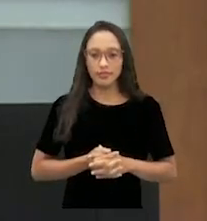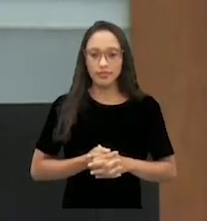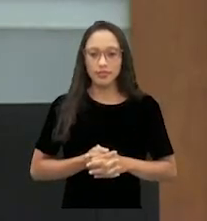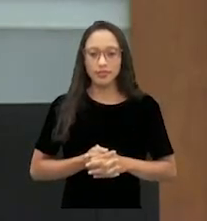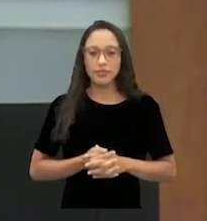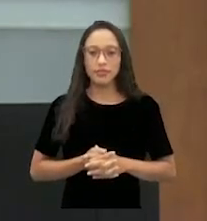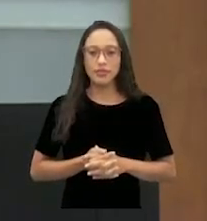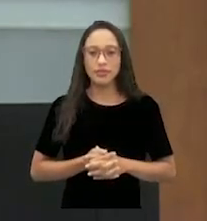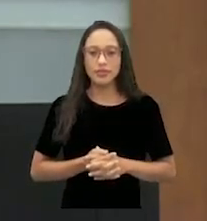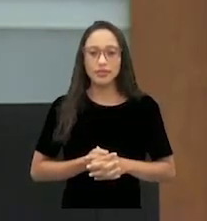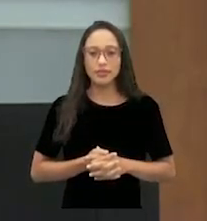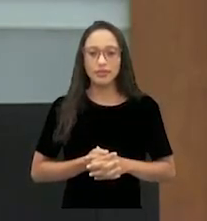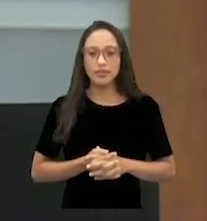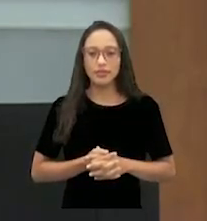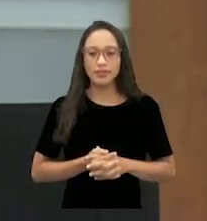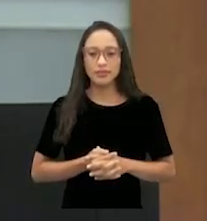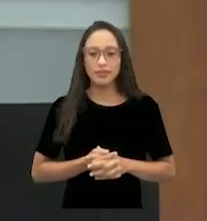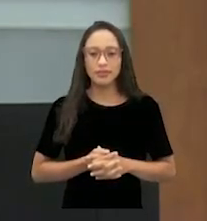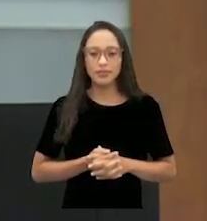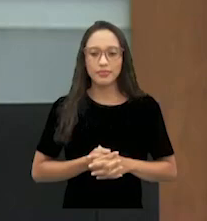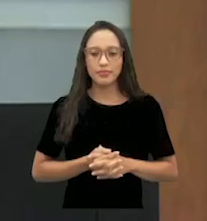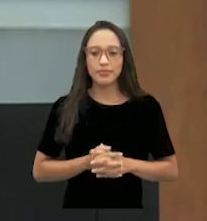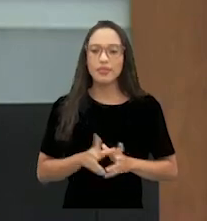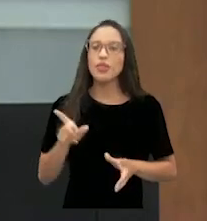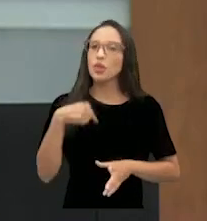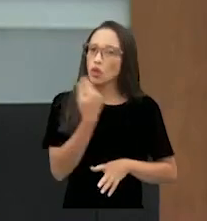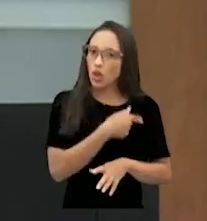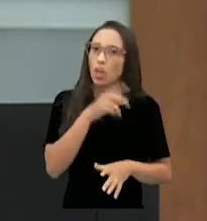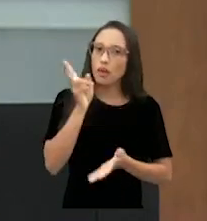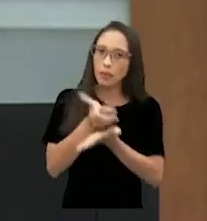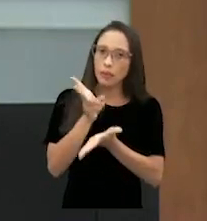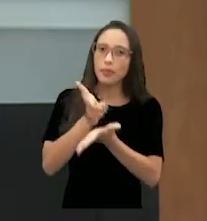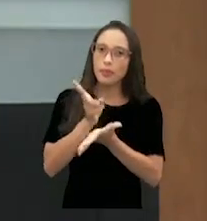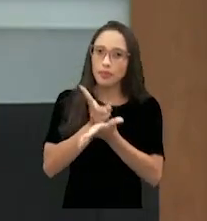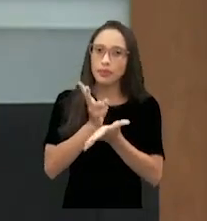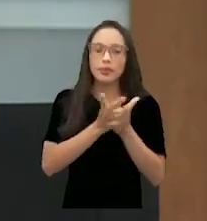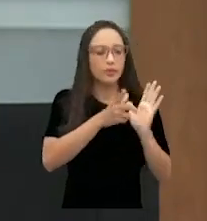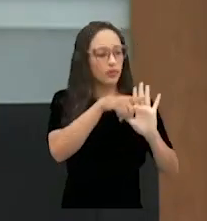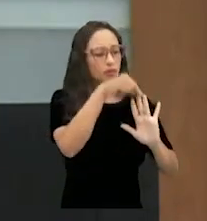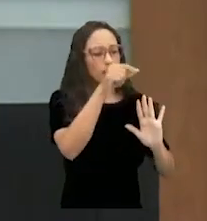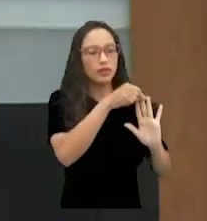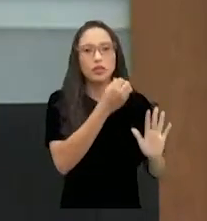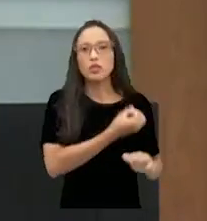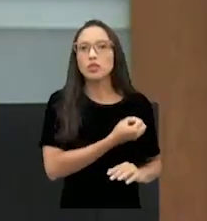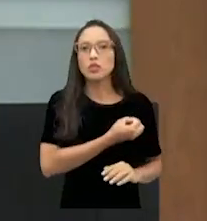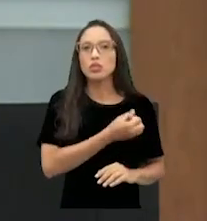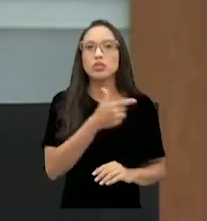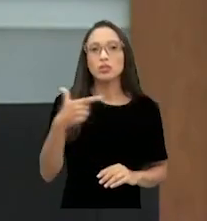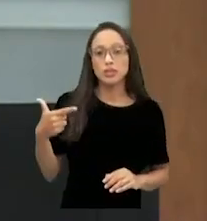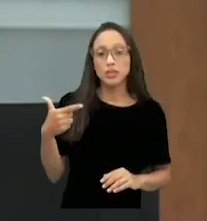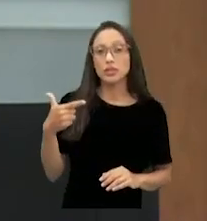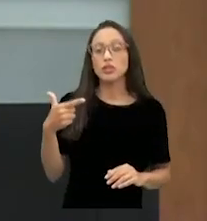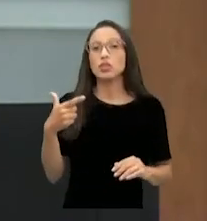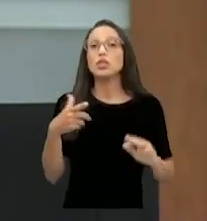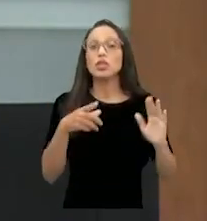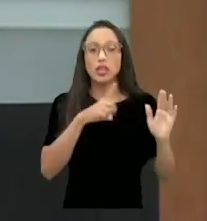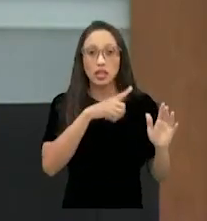Nós ainda estamos mantendo o artigo 2º, que estabelece o prazo